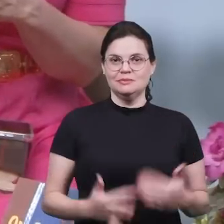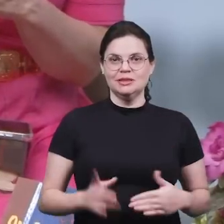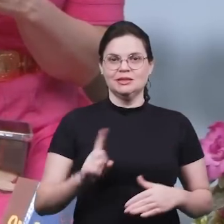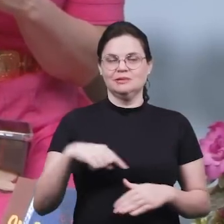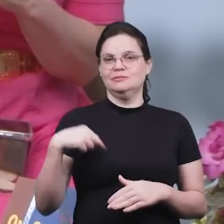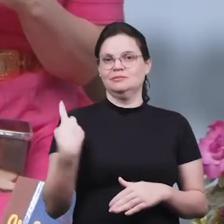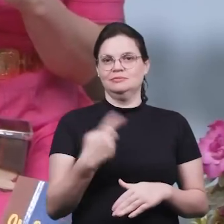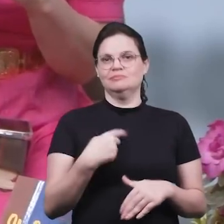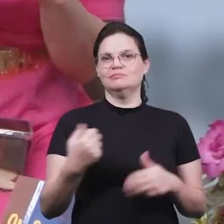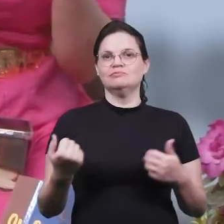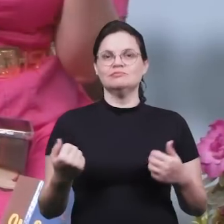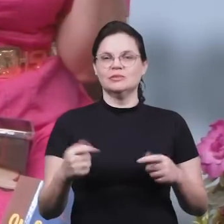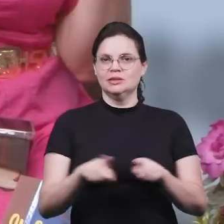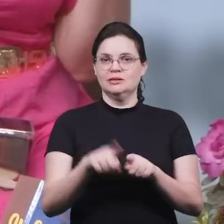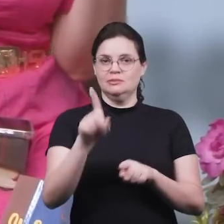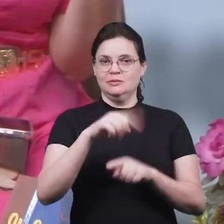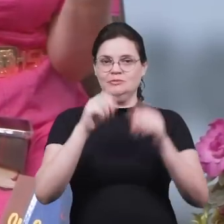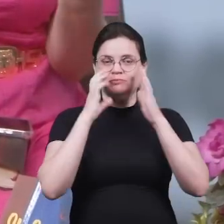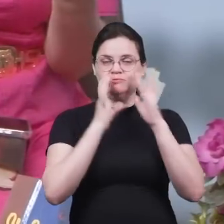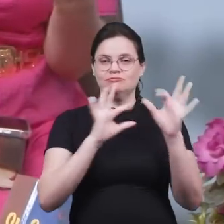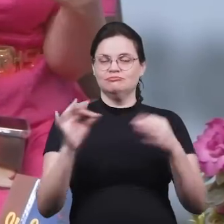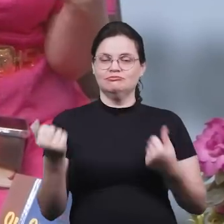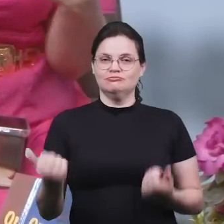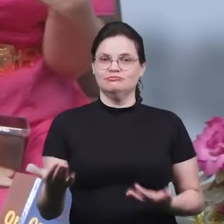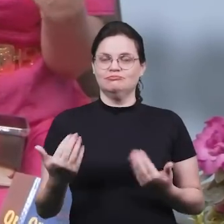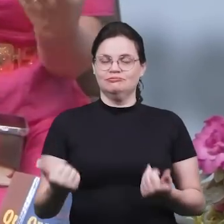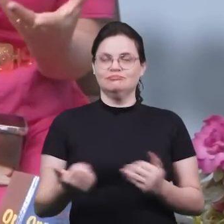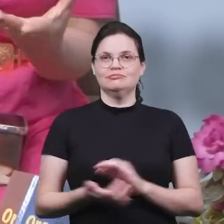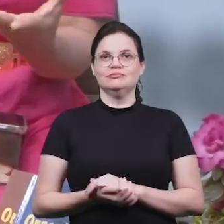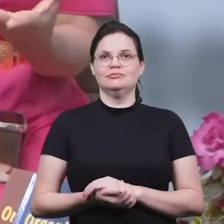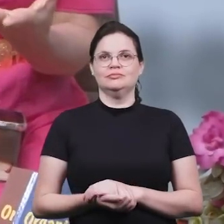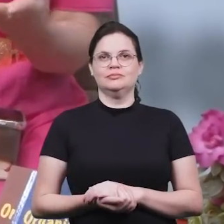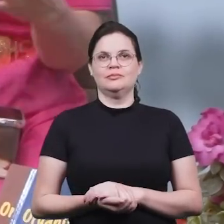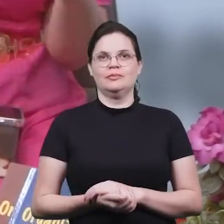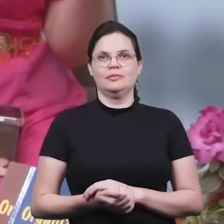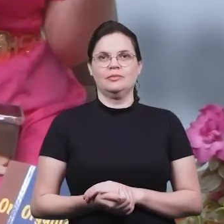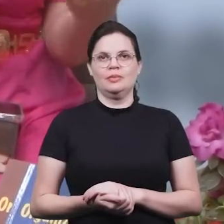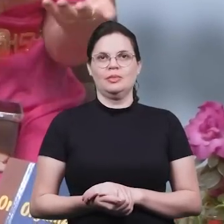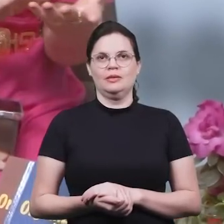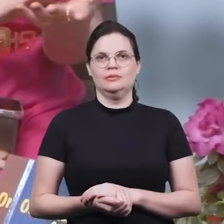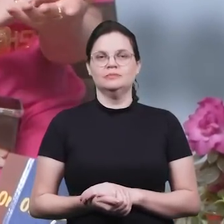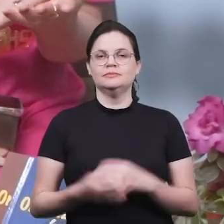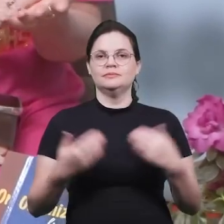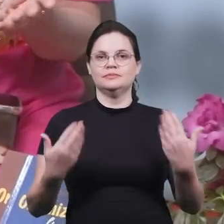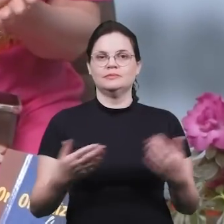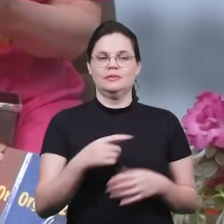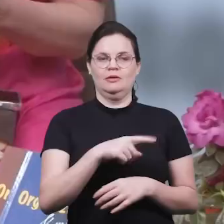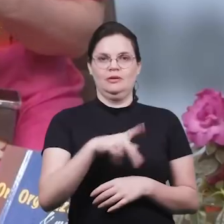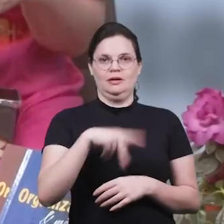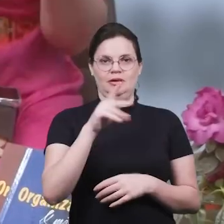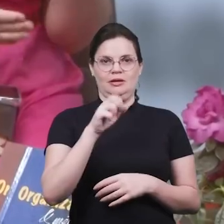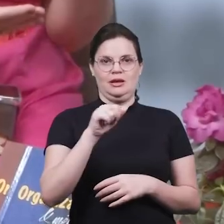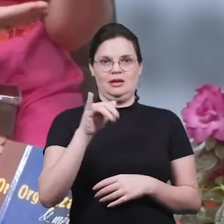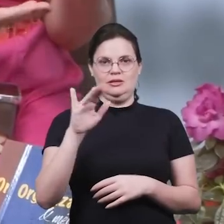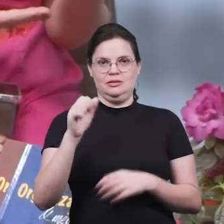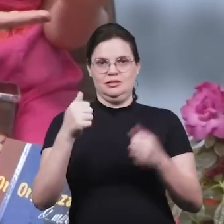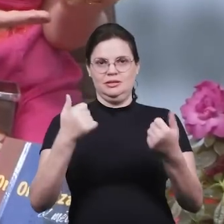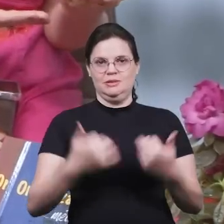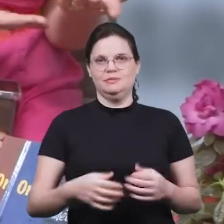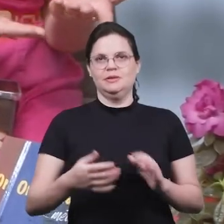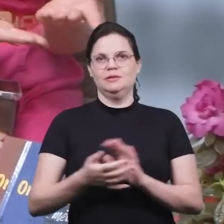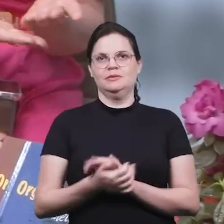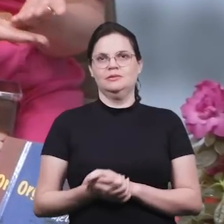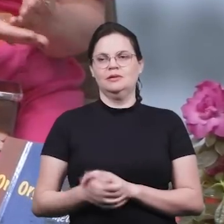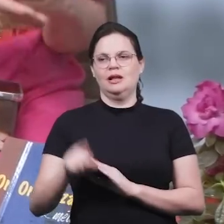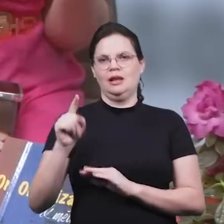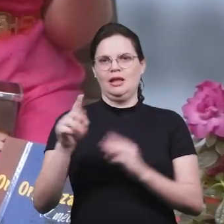nossos jovens, né? Dentro dessa realidade que hoje a gente vive. E como a Késia mencionou, pastor, o senhor é muito